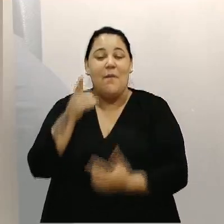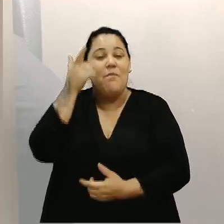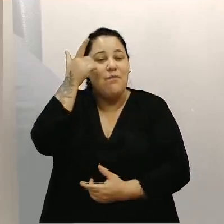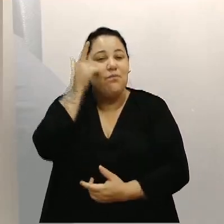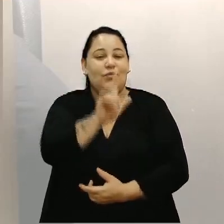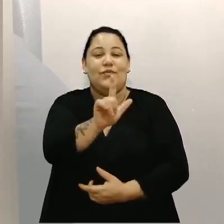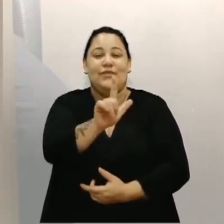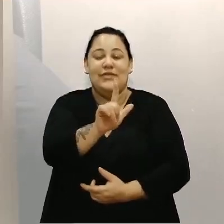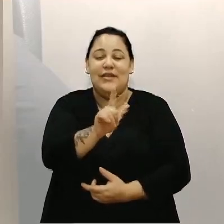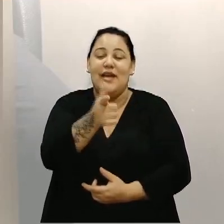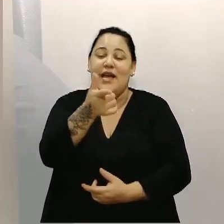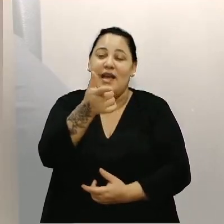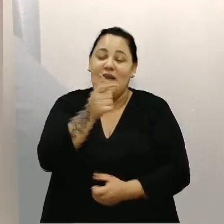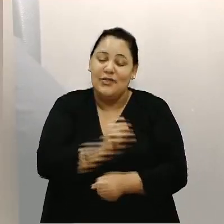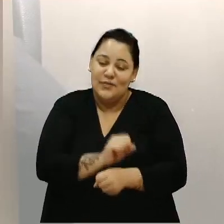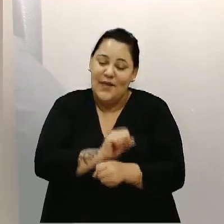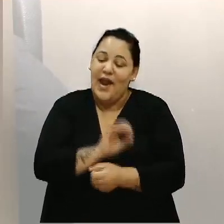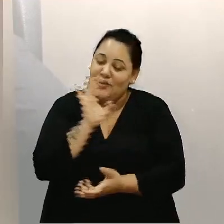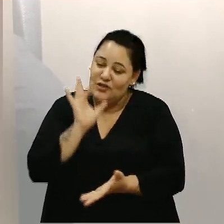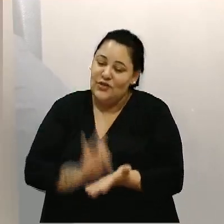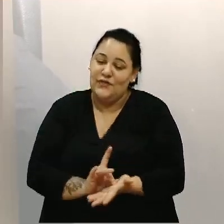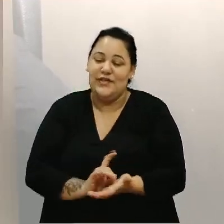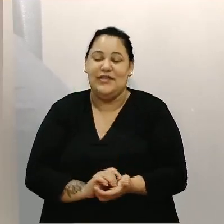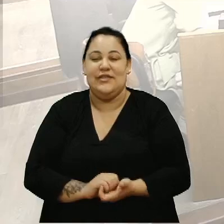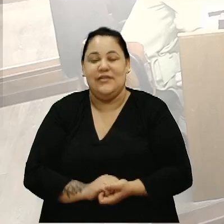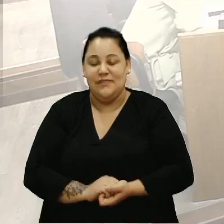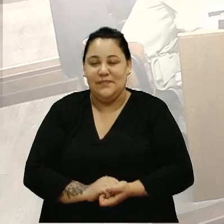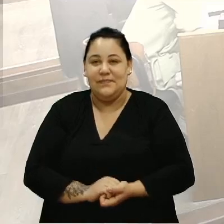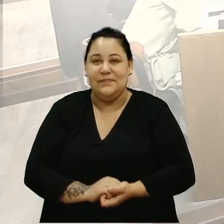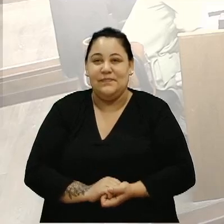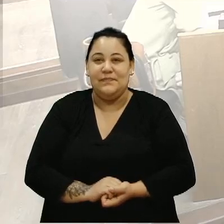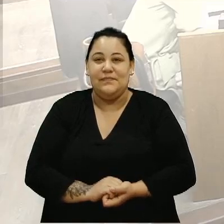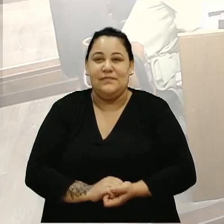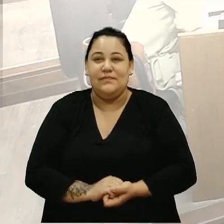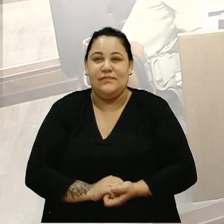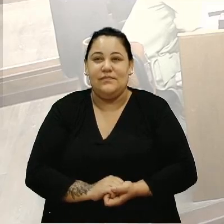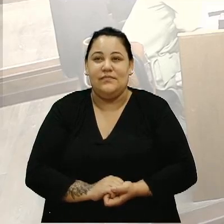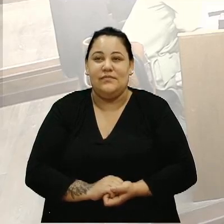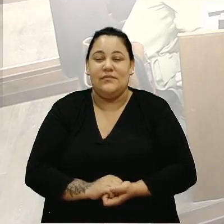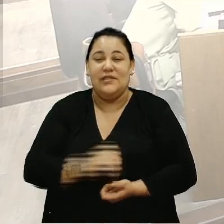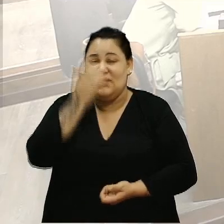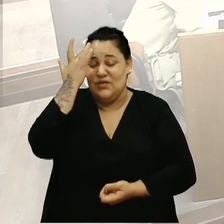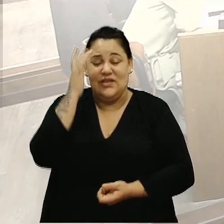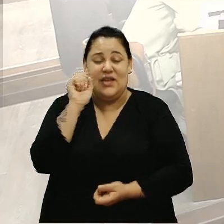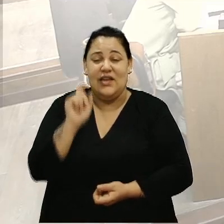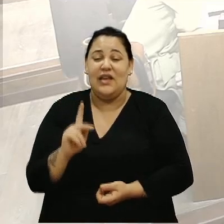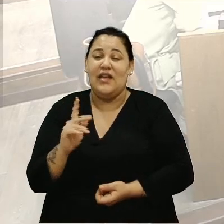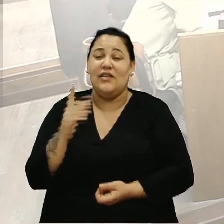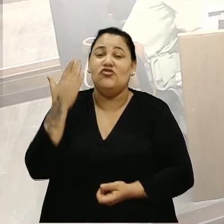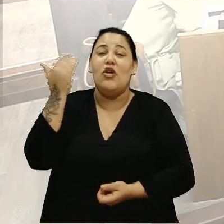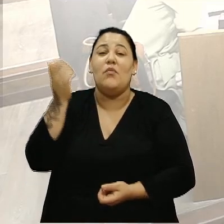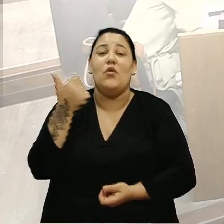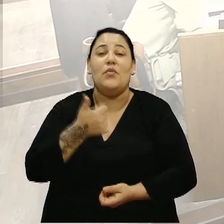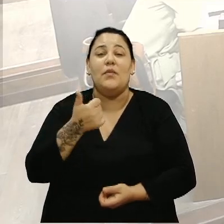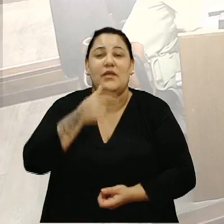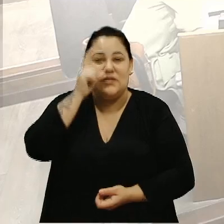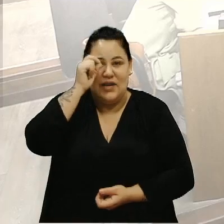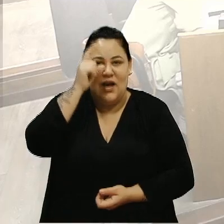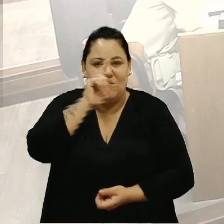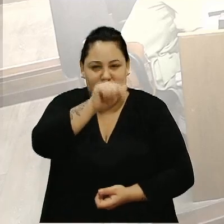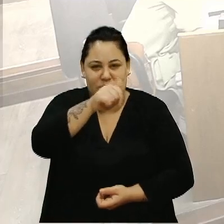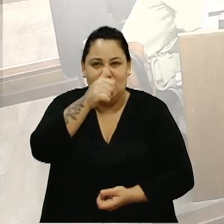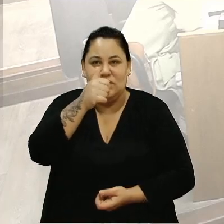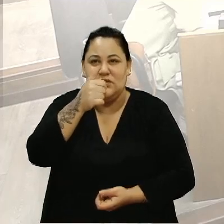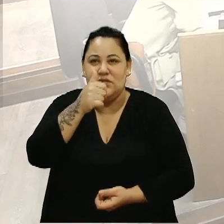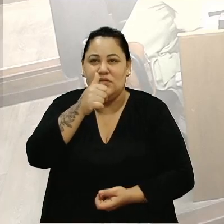que espero que se concretize. Era isso. Muito obrigado. Obrigada, vereador. Eu não sei quem pediu primeiro. Scalco, depois Ambrosio. Então.